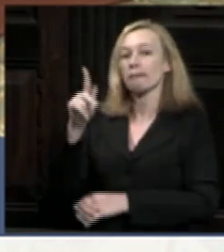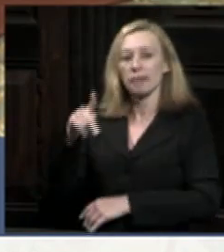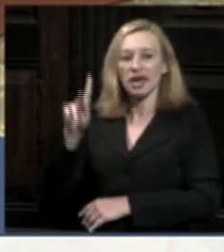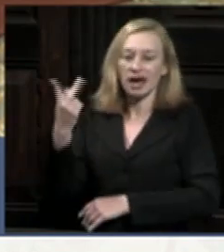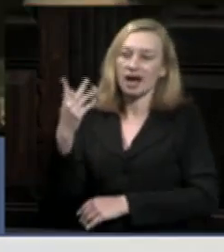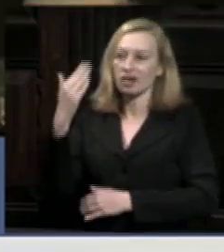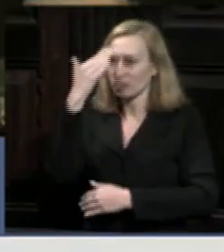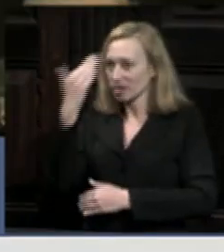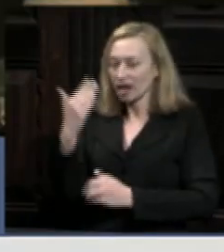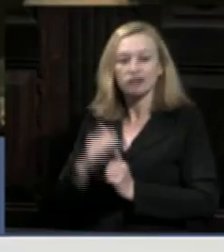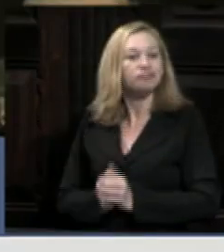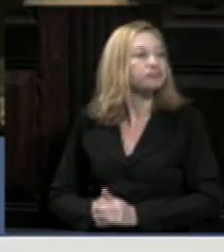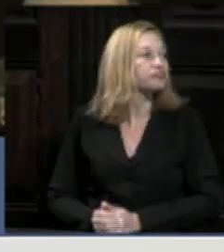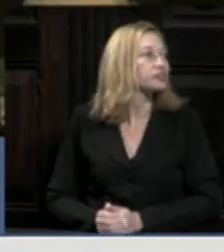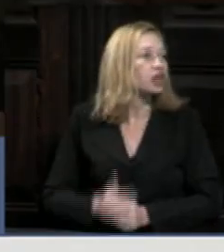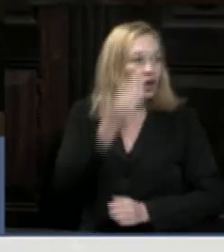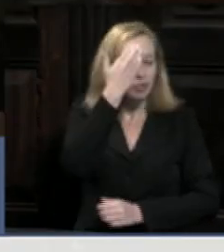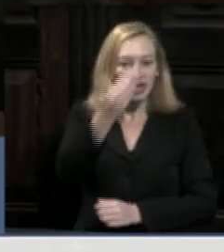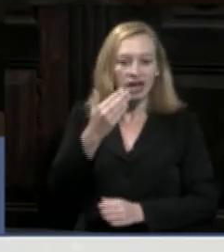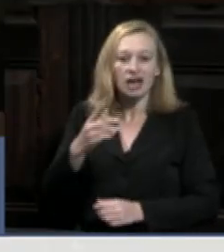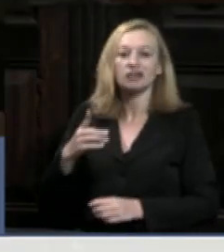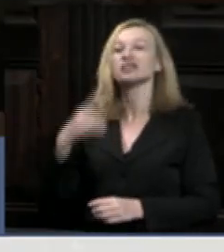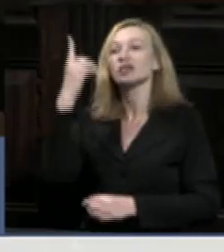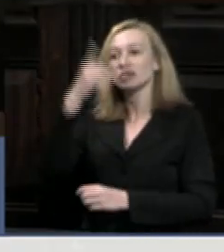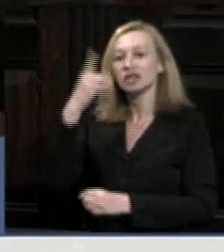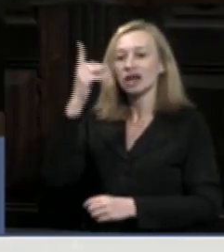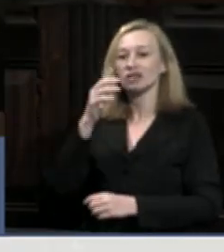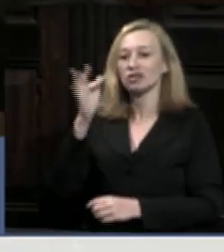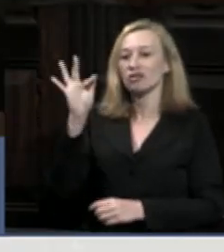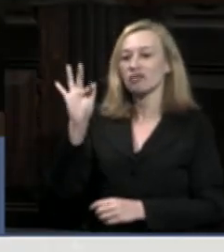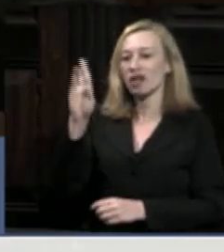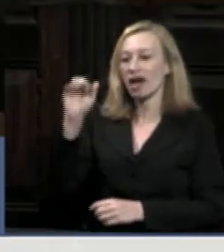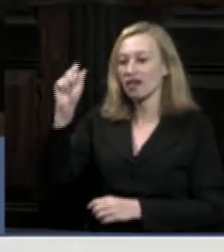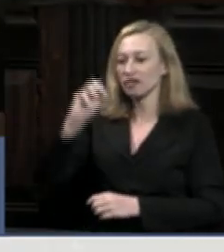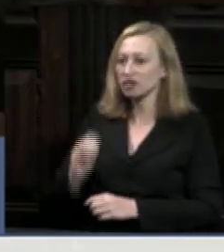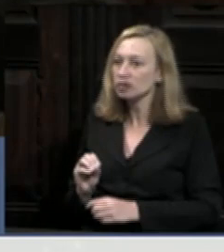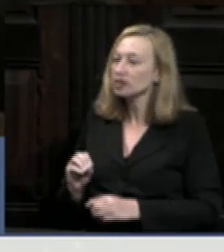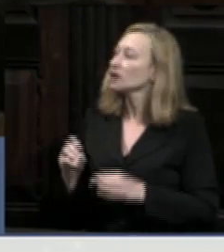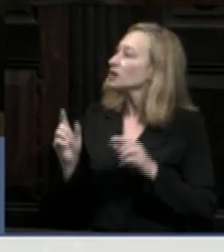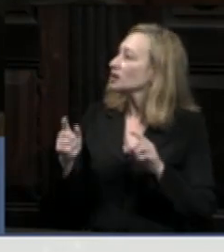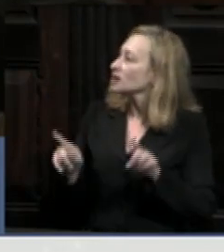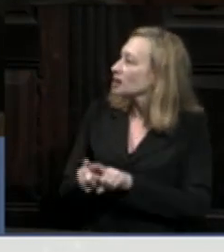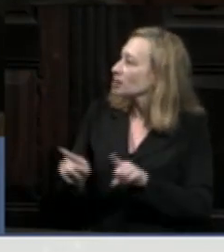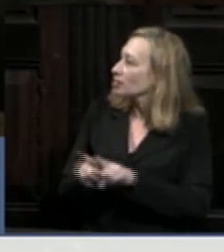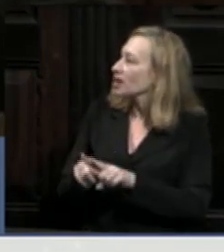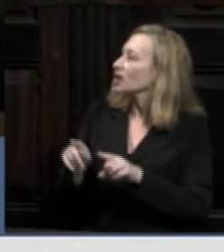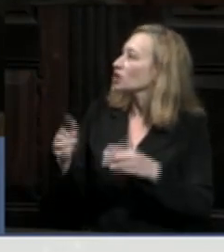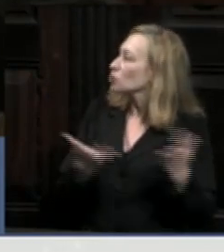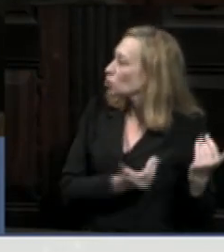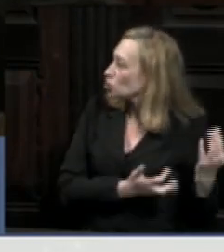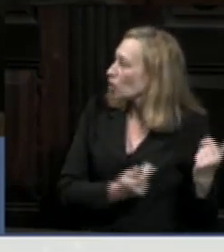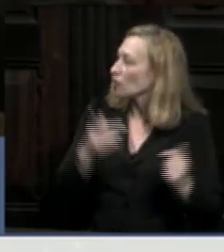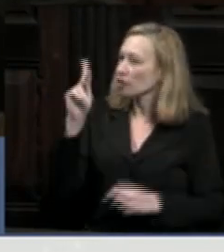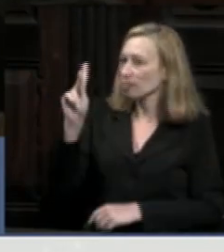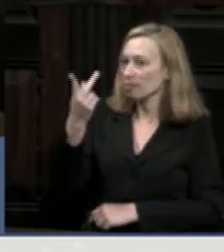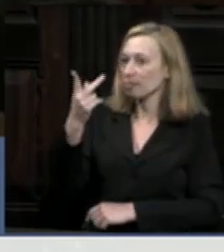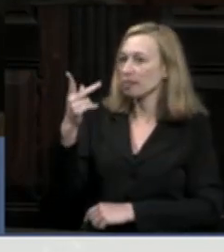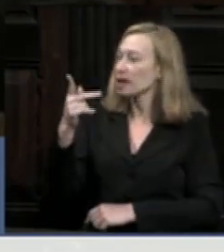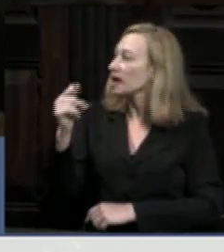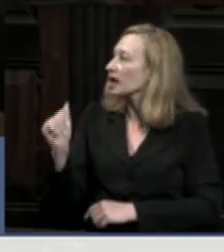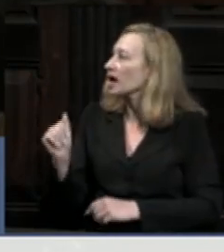obrigado obrigado deputado flávio serafini registramos com o maior prazer aí os jovens do ph lado da barra da tijuca